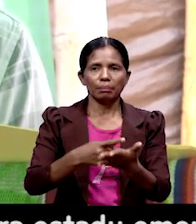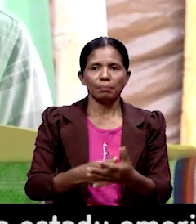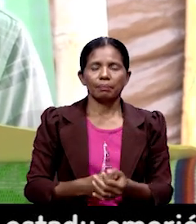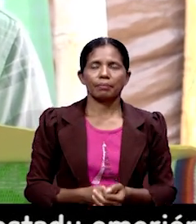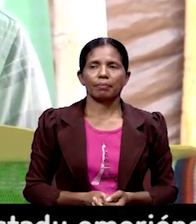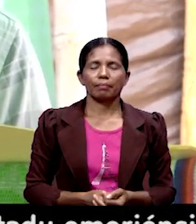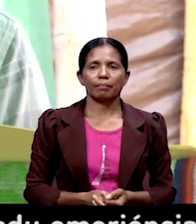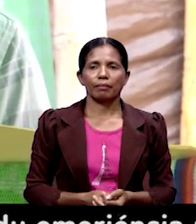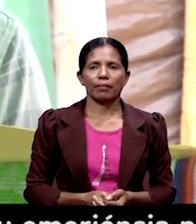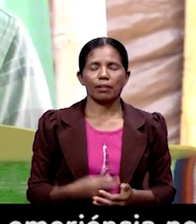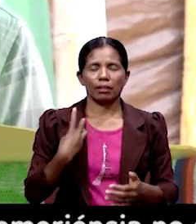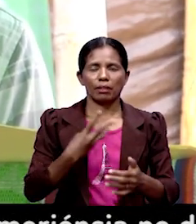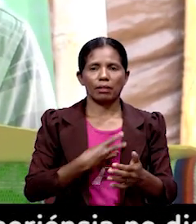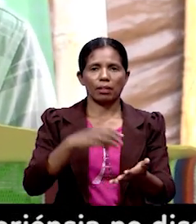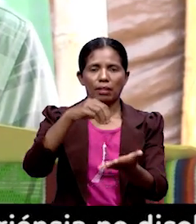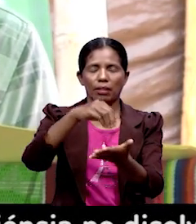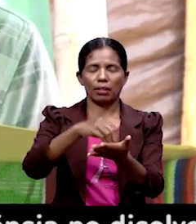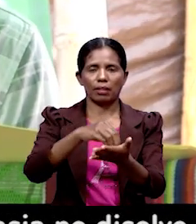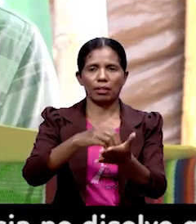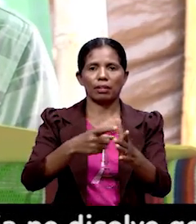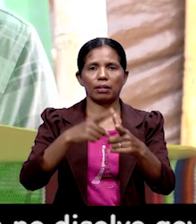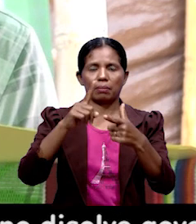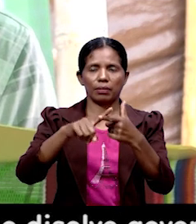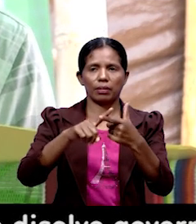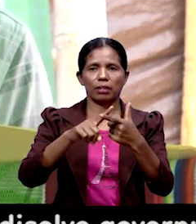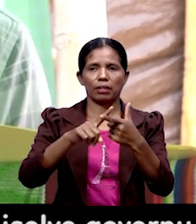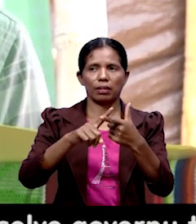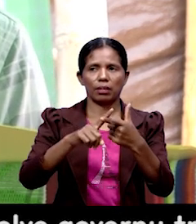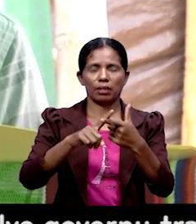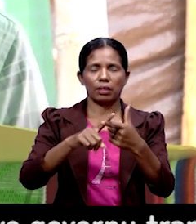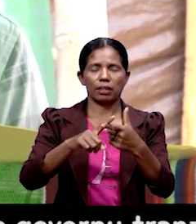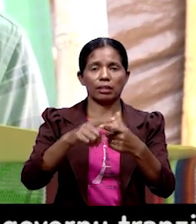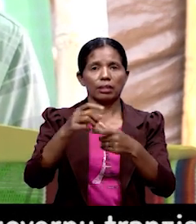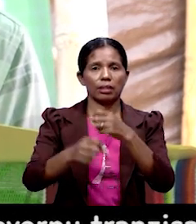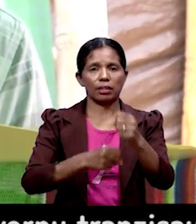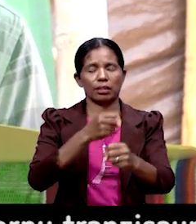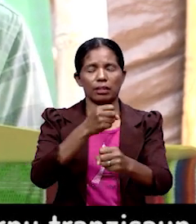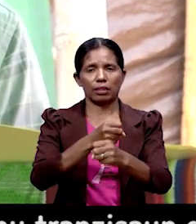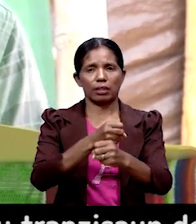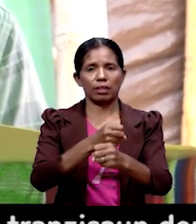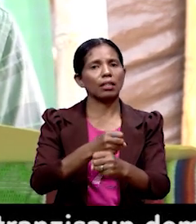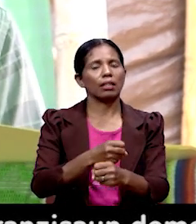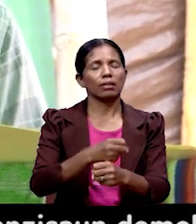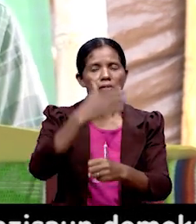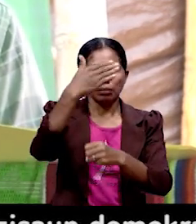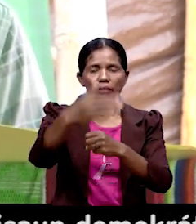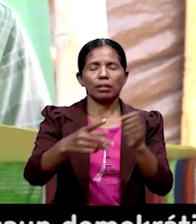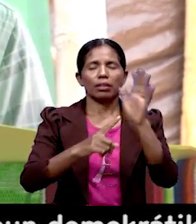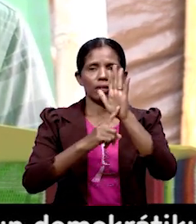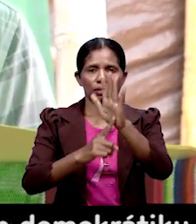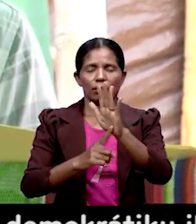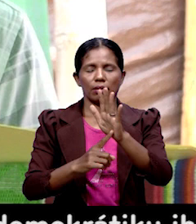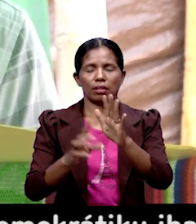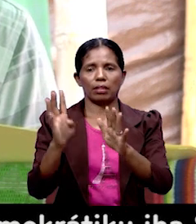administrativo da tender hela e restante ne e a mola fim de ano ne posai tan ne 76 sucos ne pema